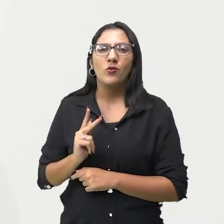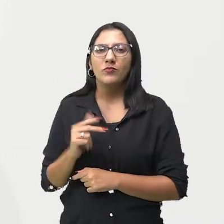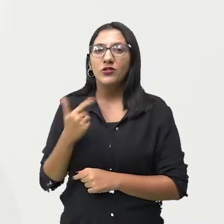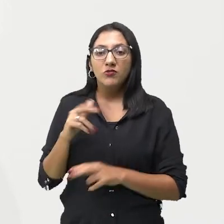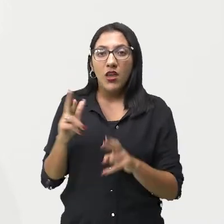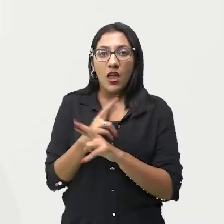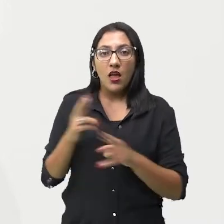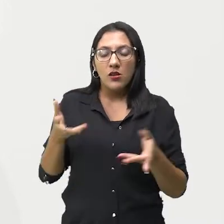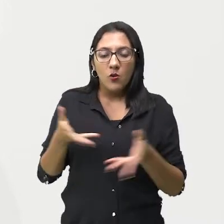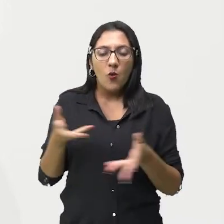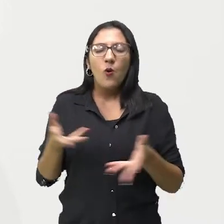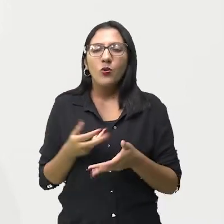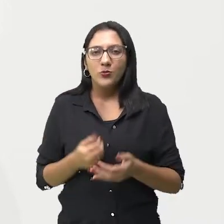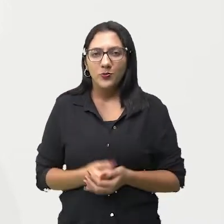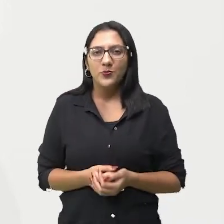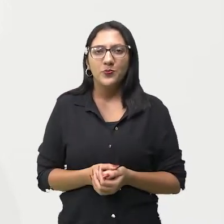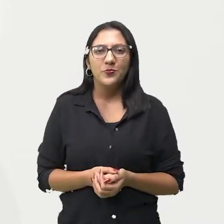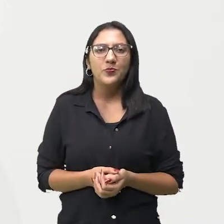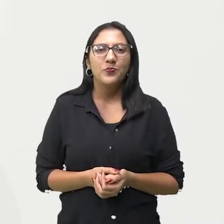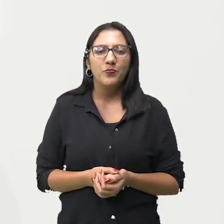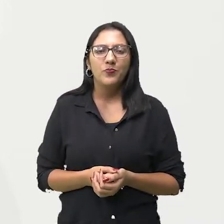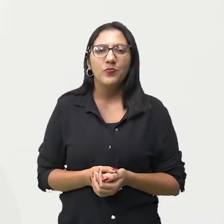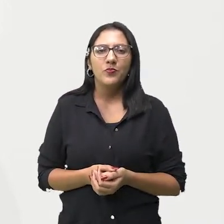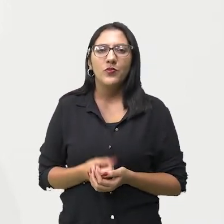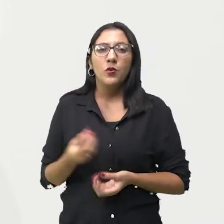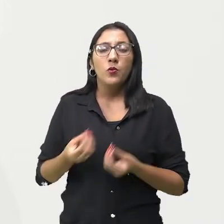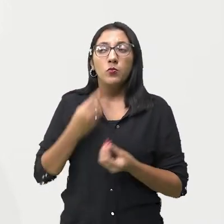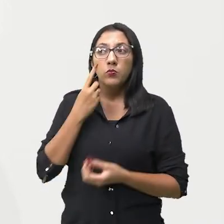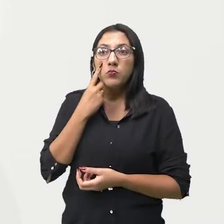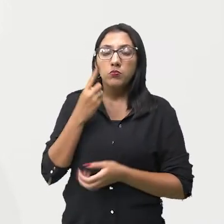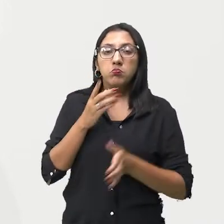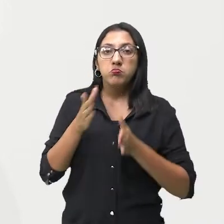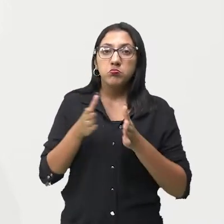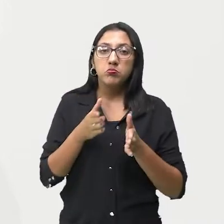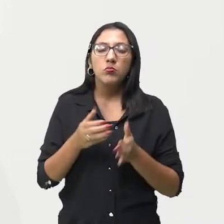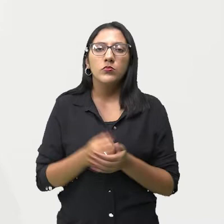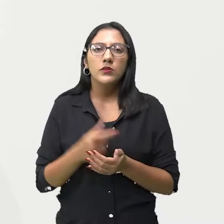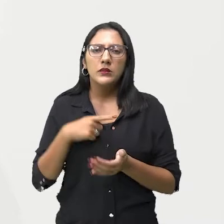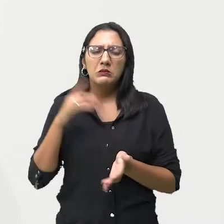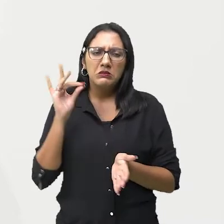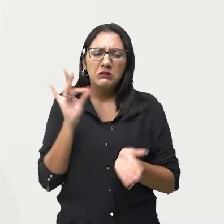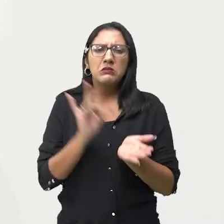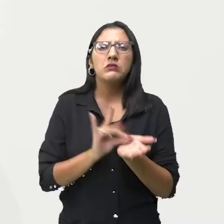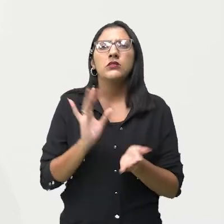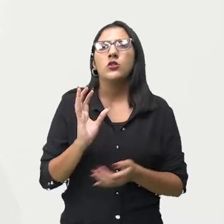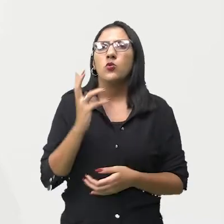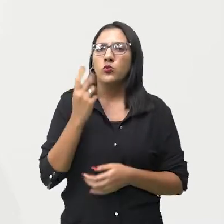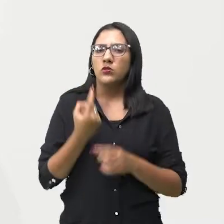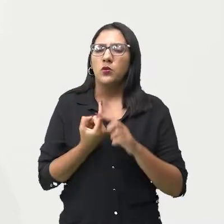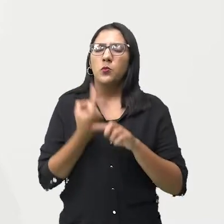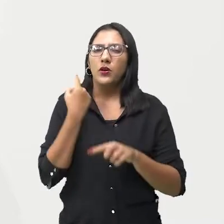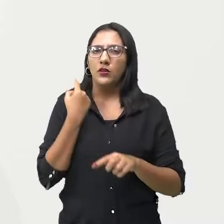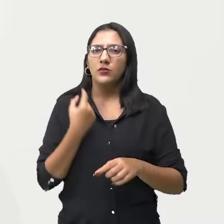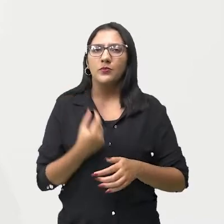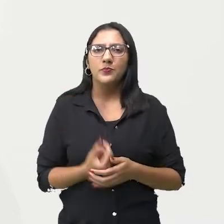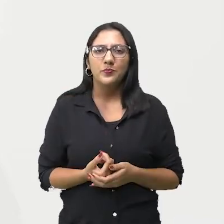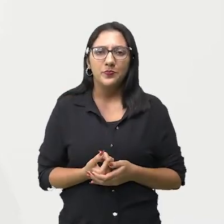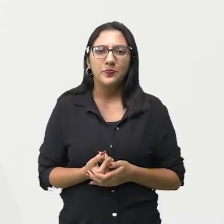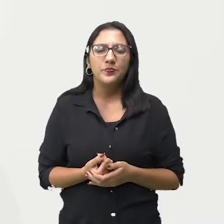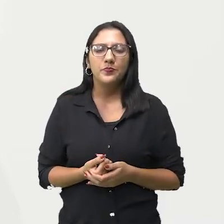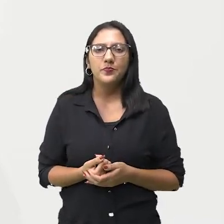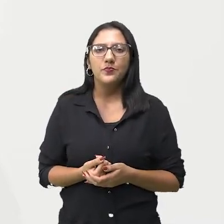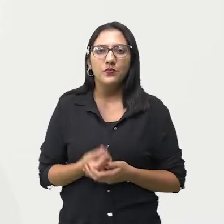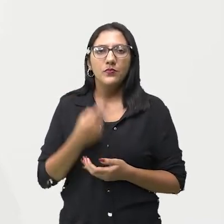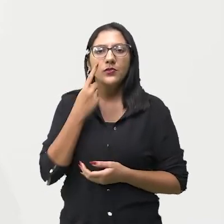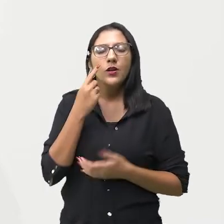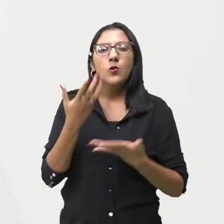presente, ela é perfeita lá atrás. E como é modo indicativo, é certeza que aconteceu, tá bom? E aí,